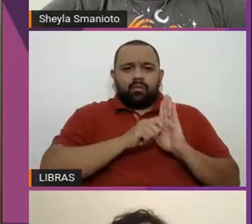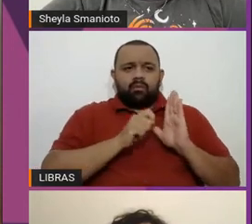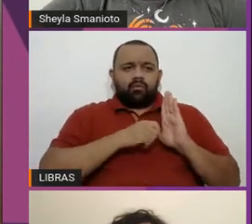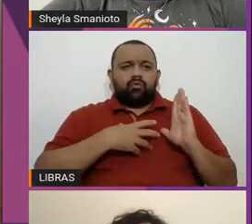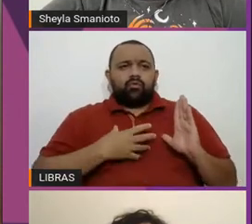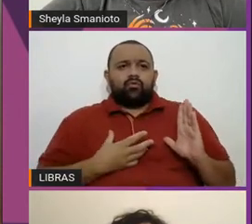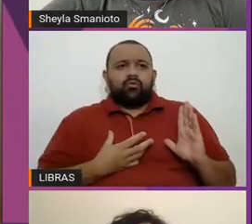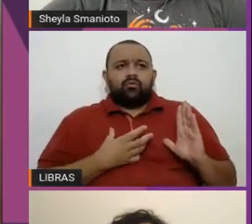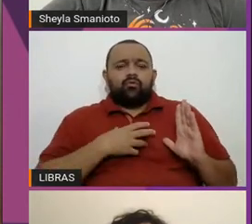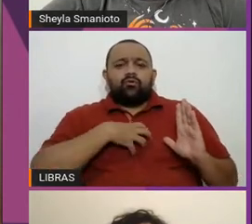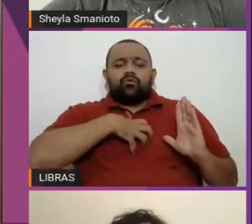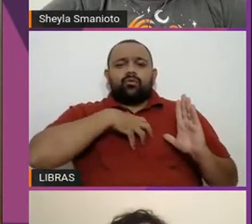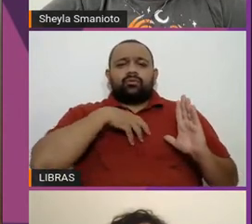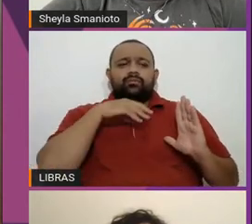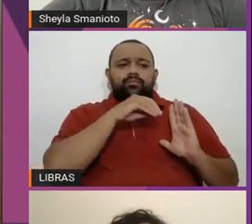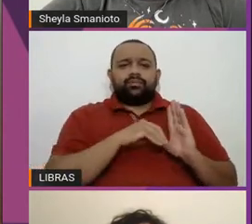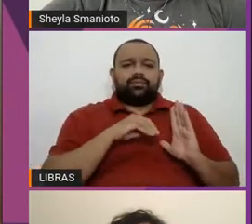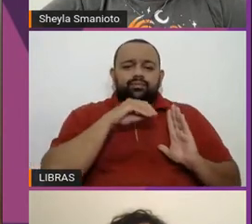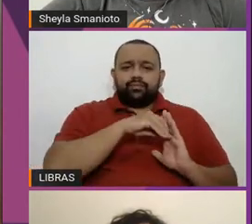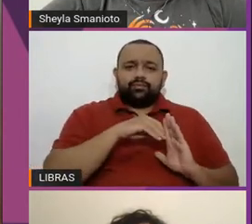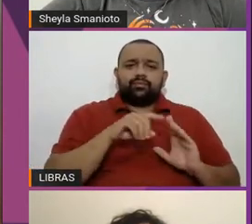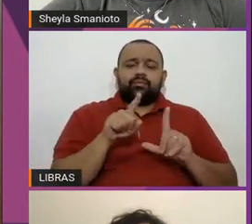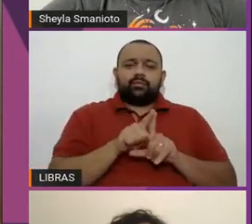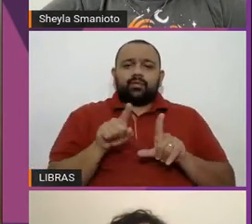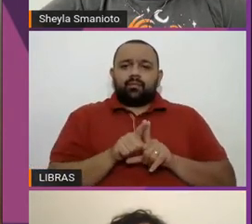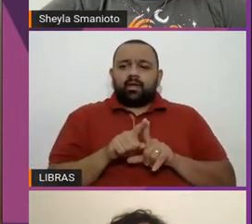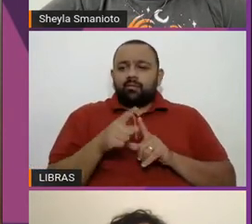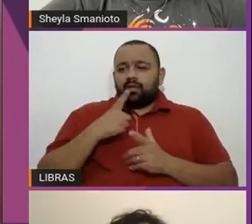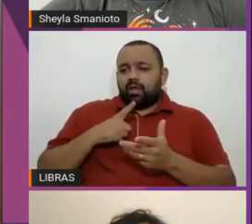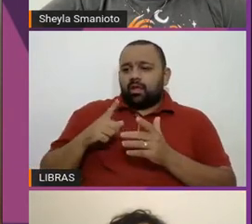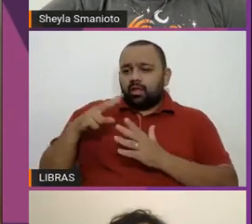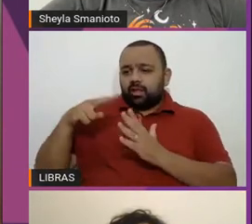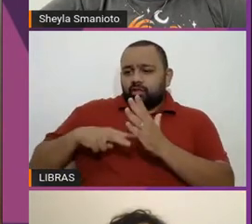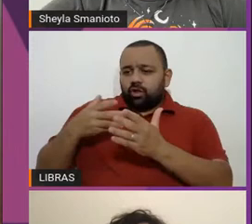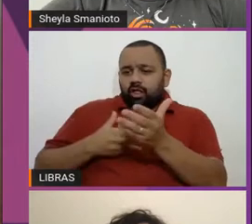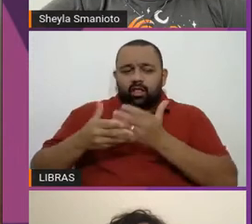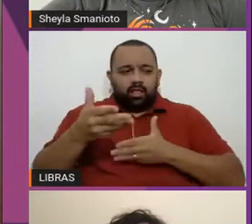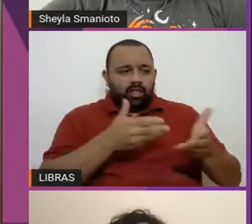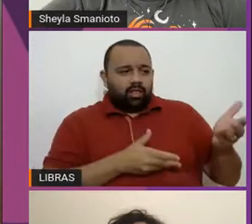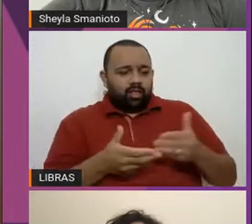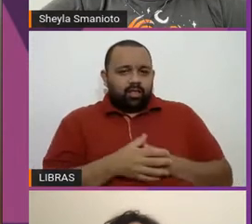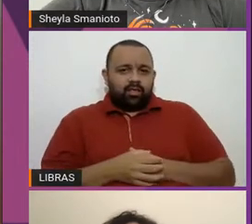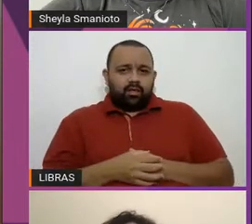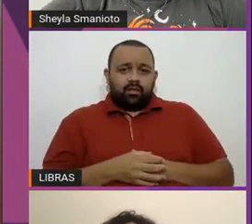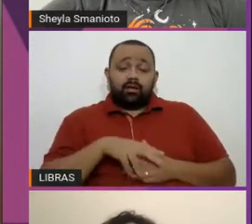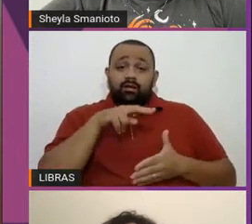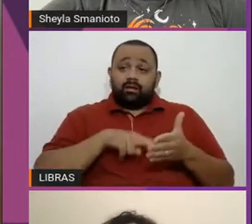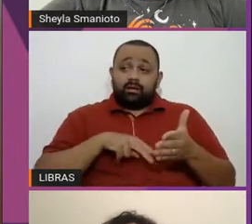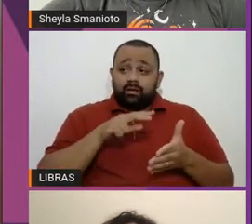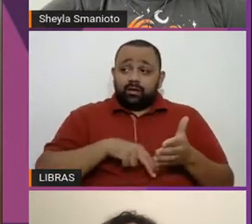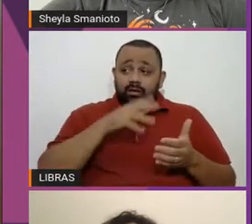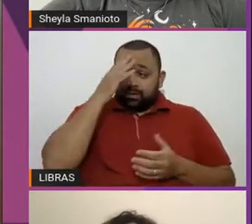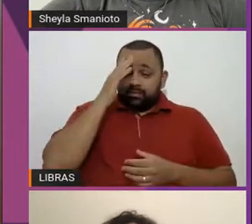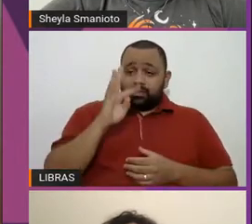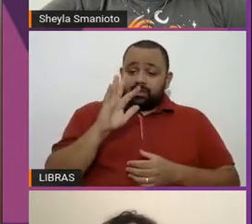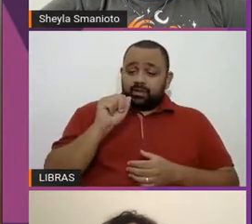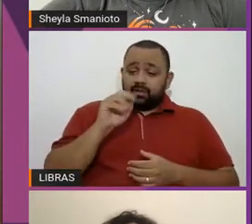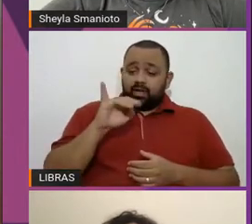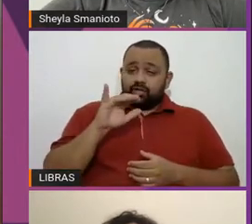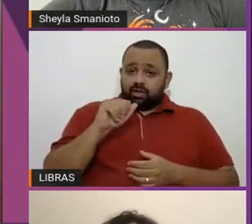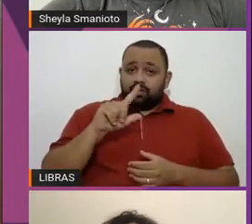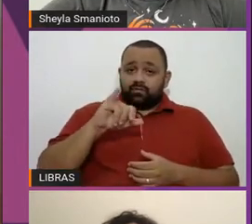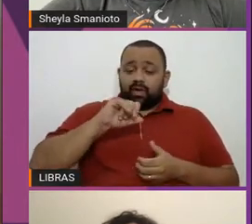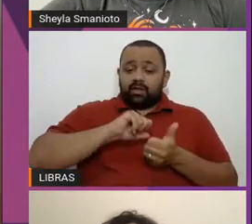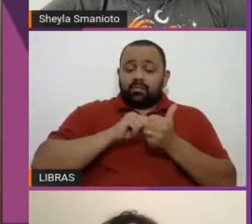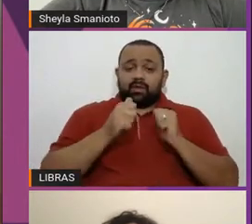mas eu acho que também tem uma corporalidade nessa troca com corretor eu sei que livro da Tatiana vai ser adaptado cinema